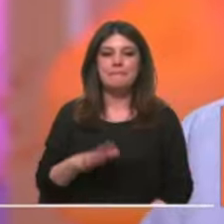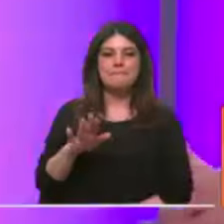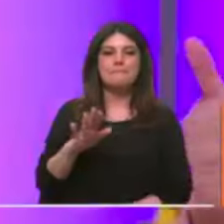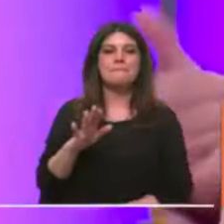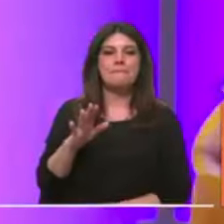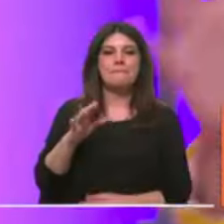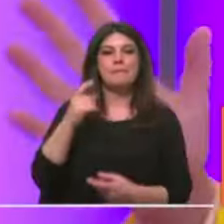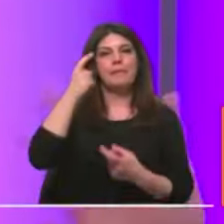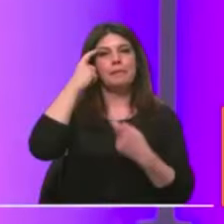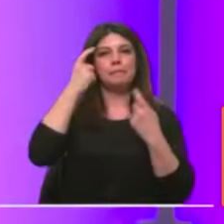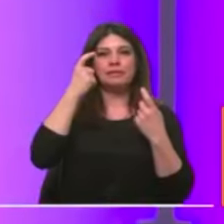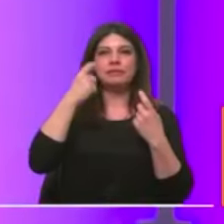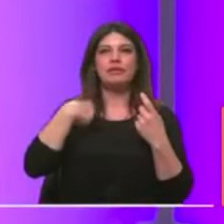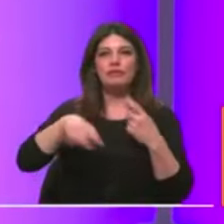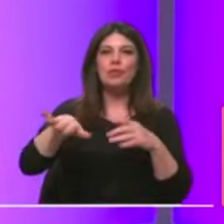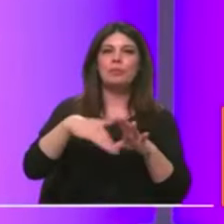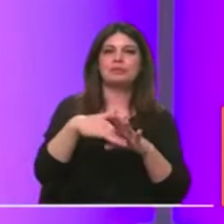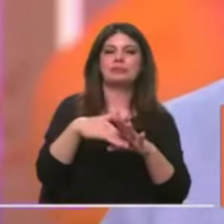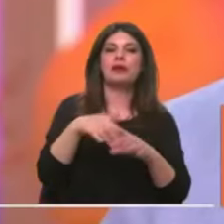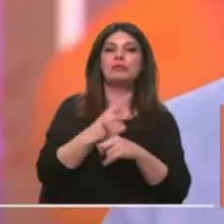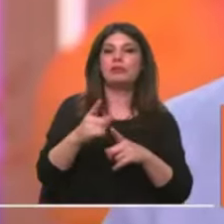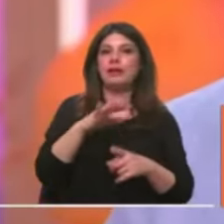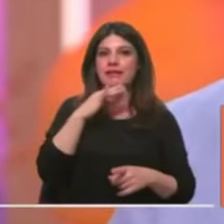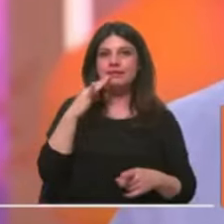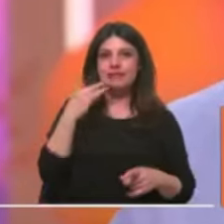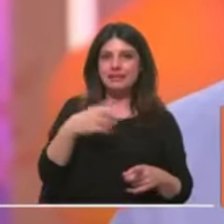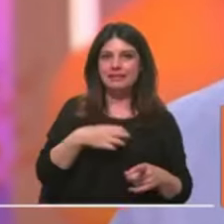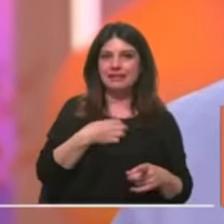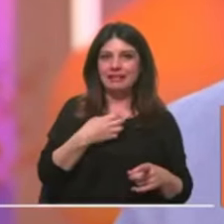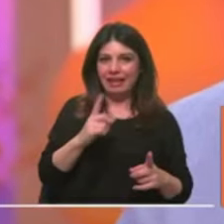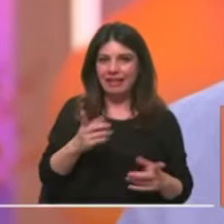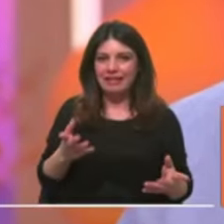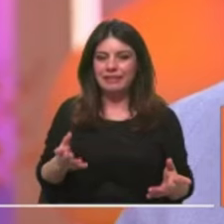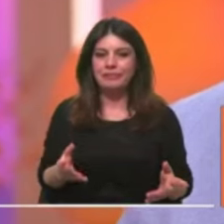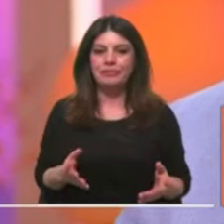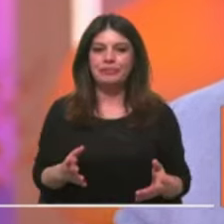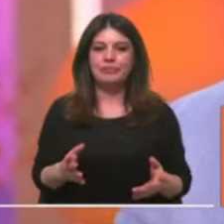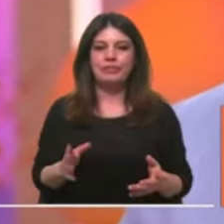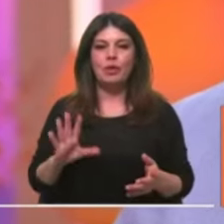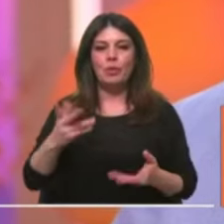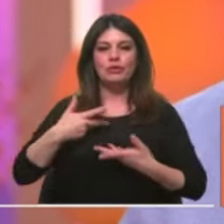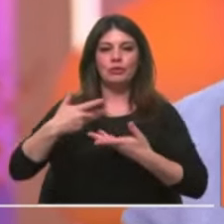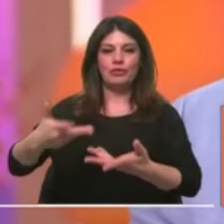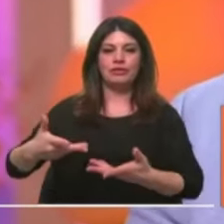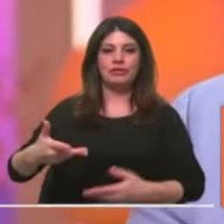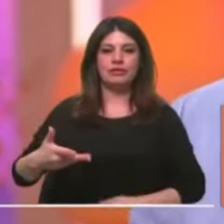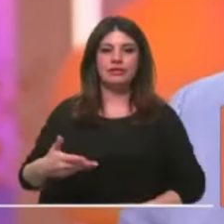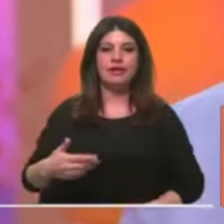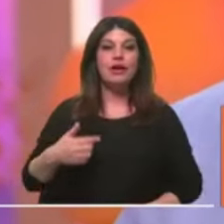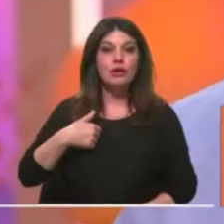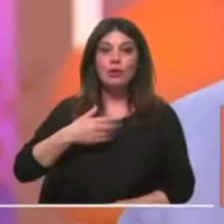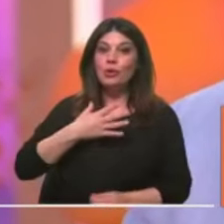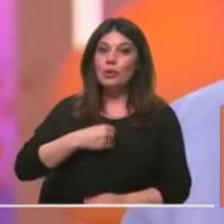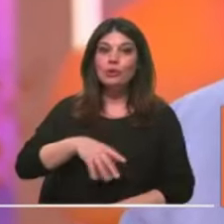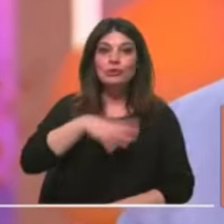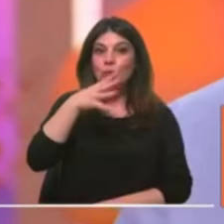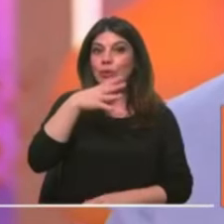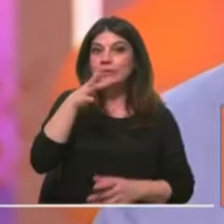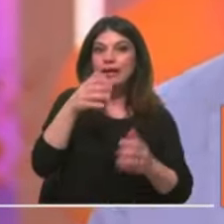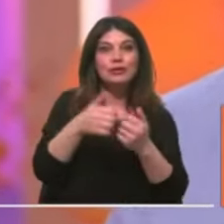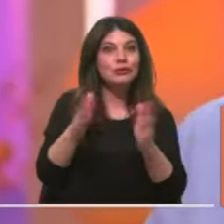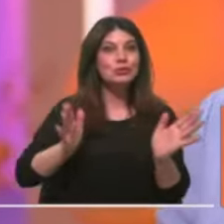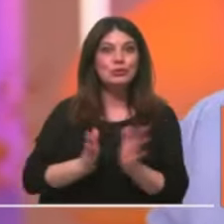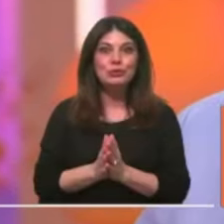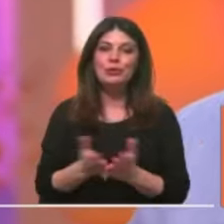pensar em participar. Fiz, vou, acho graça. Foi assim que... Não, eu se tiverem convite... tempo para eu contar tudo, eu gosto de contar tudo. Porque então, eu conte